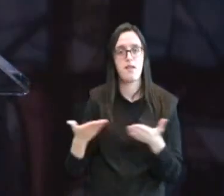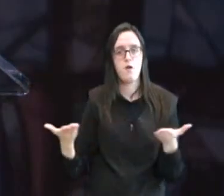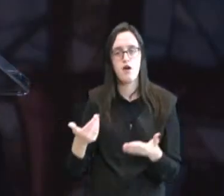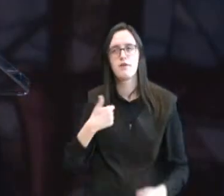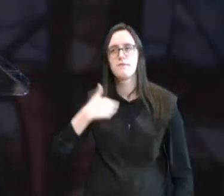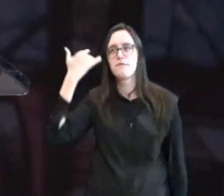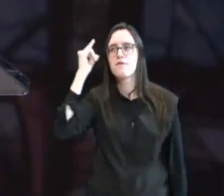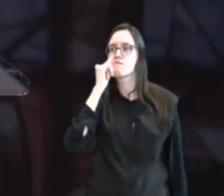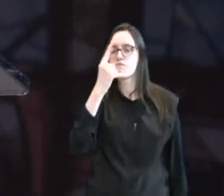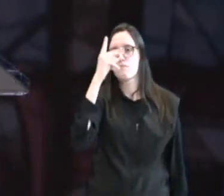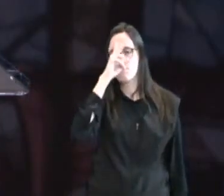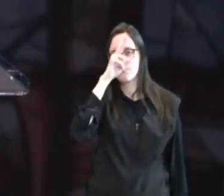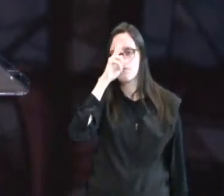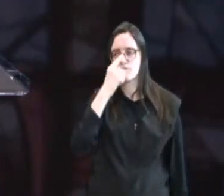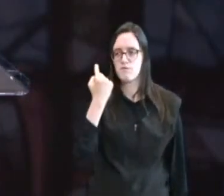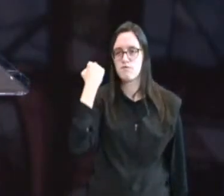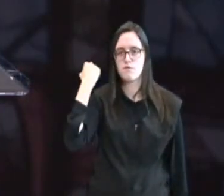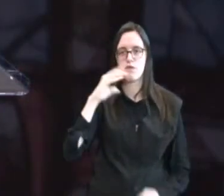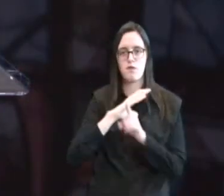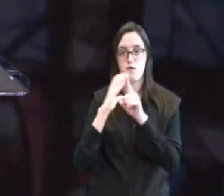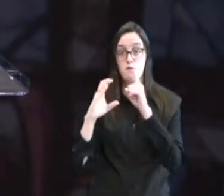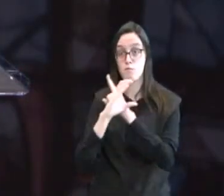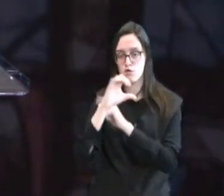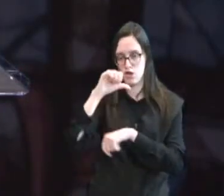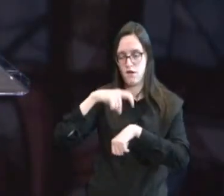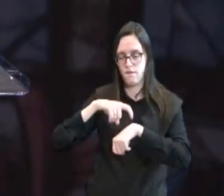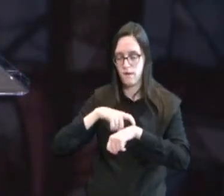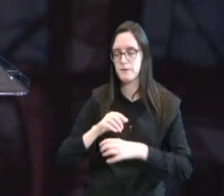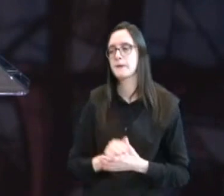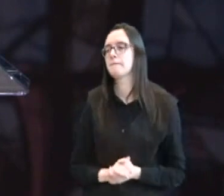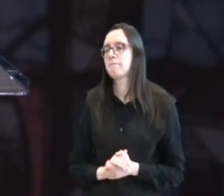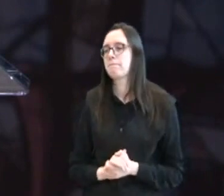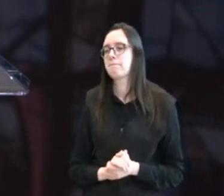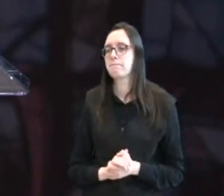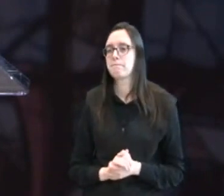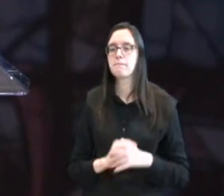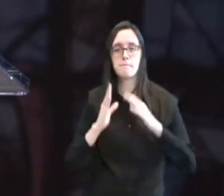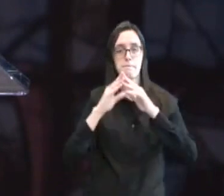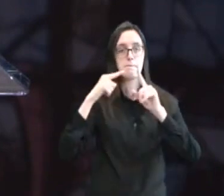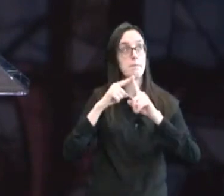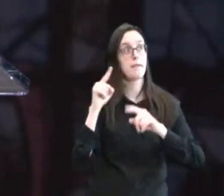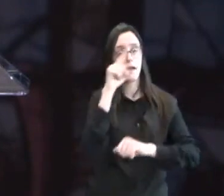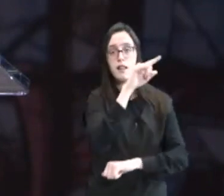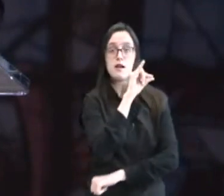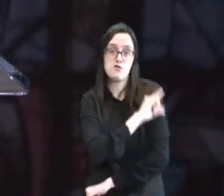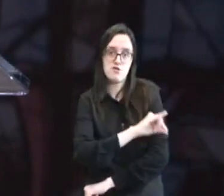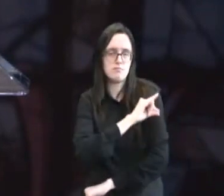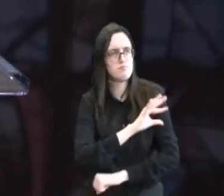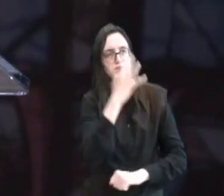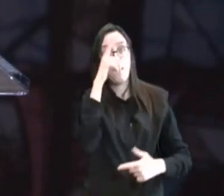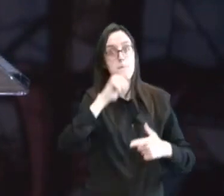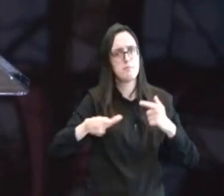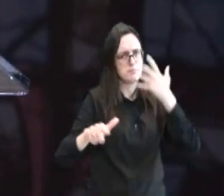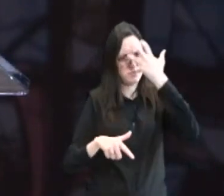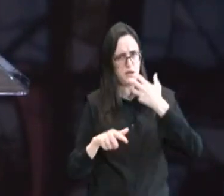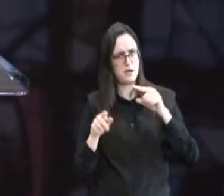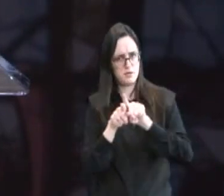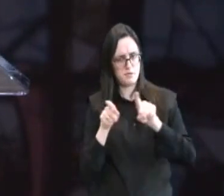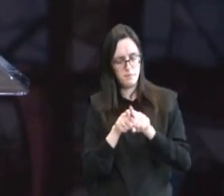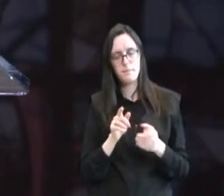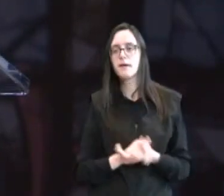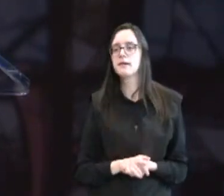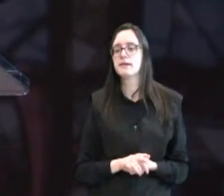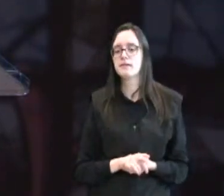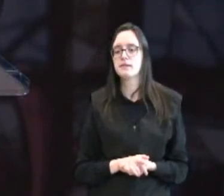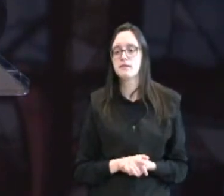contei uma história aqui de manhã, no culto das 9, uma igreja também lá no Rio de Janeiro passou por um problema sério. Houve